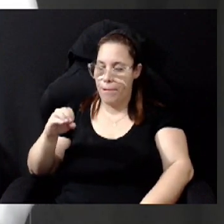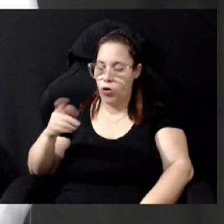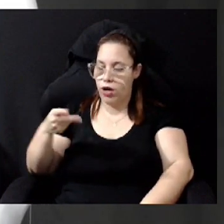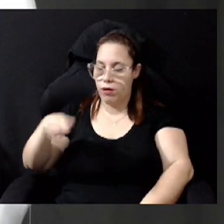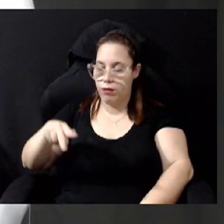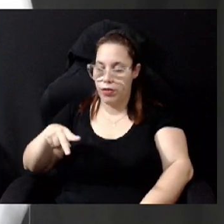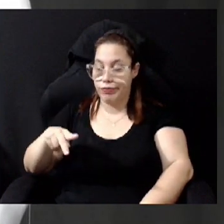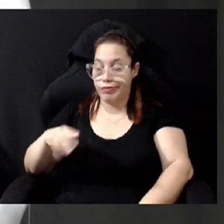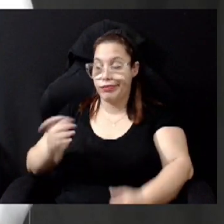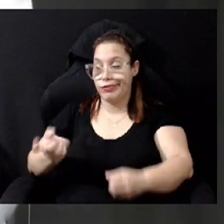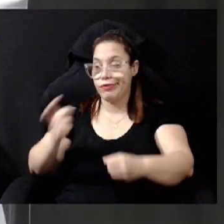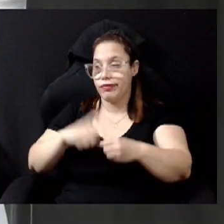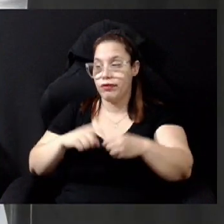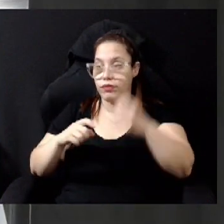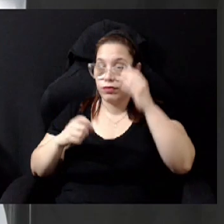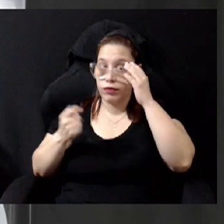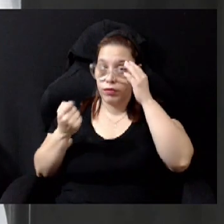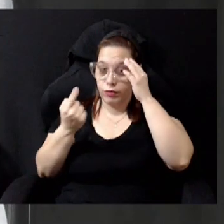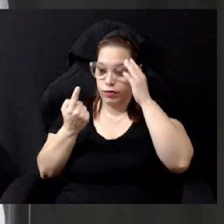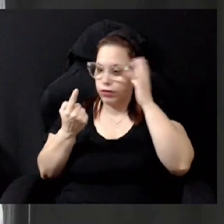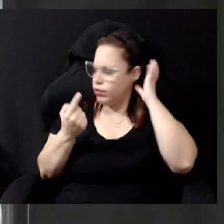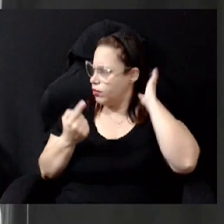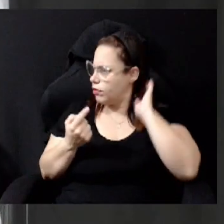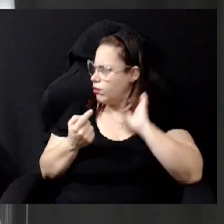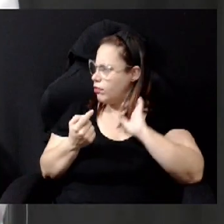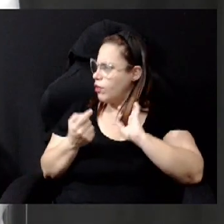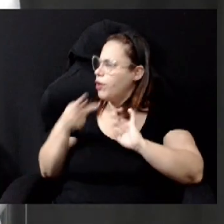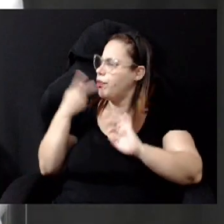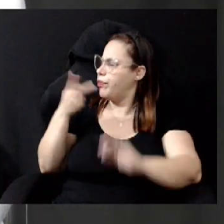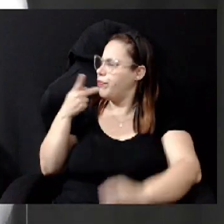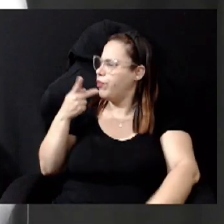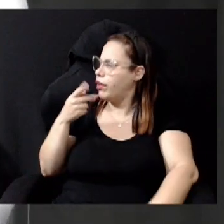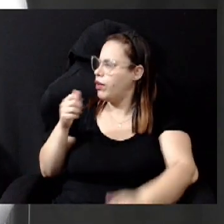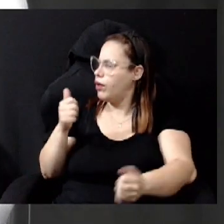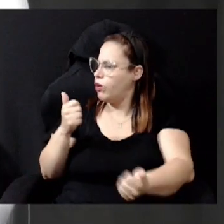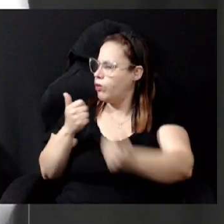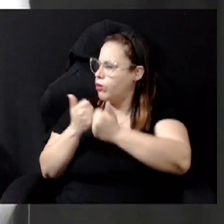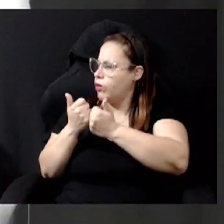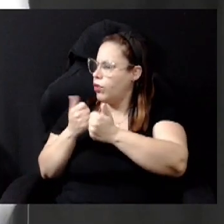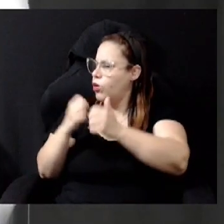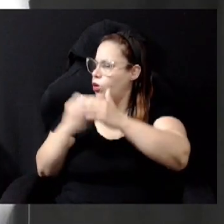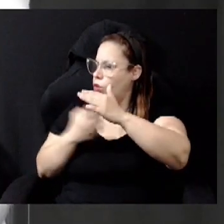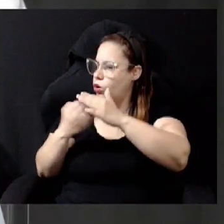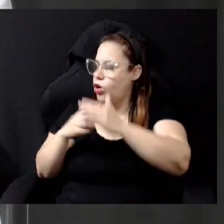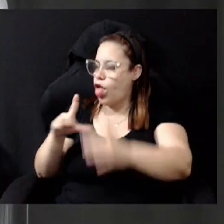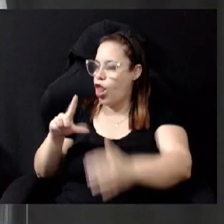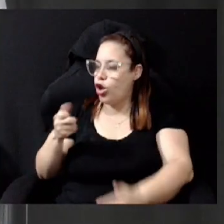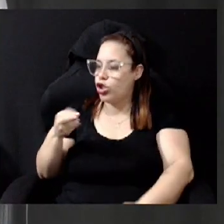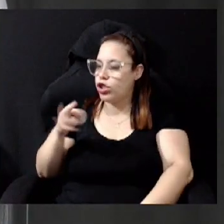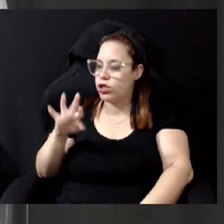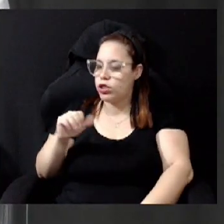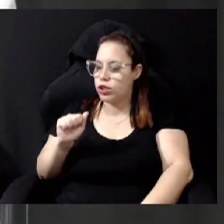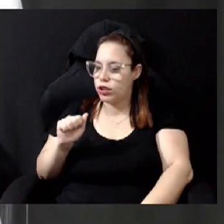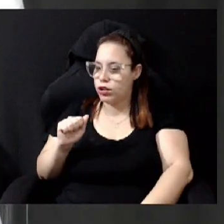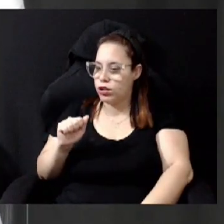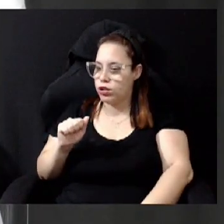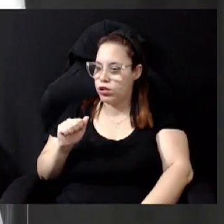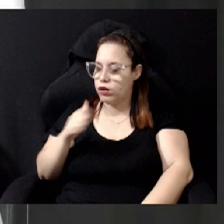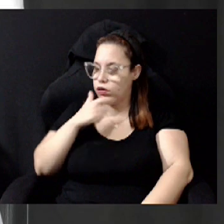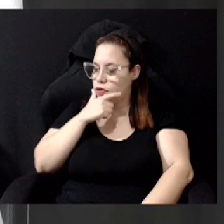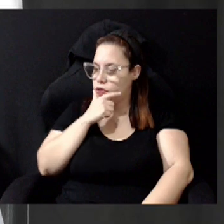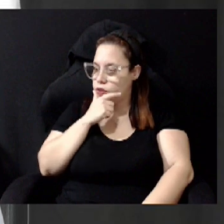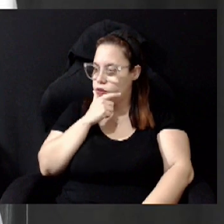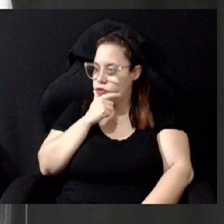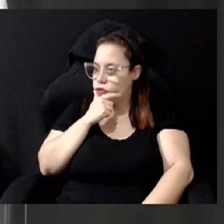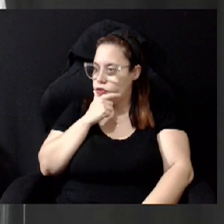a primeira, gente pensa, que nem você falou, olha, fez em parceria com uma empresa de logística. De certa forma, usar como